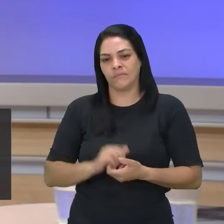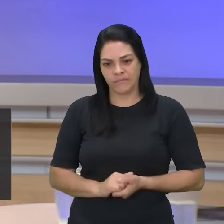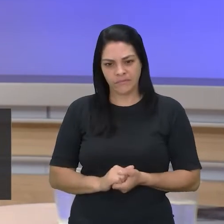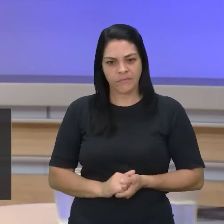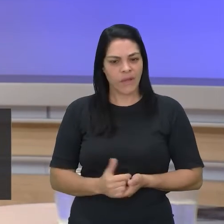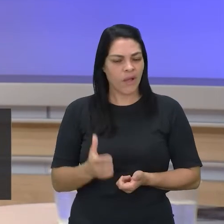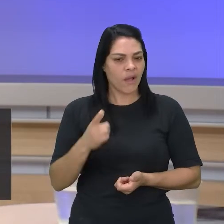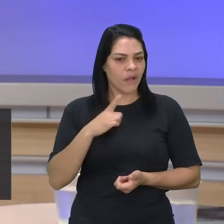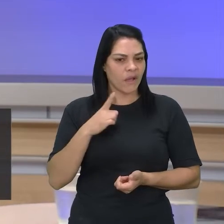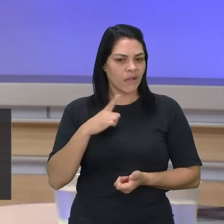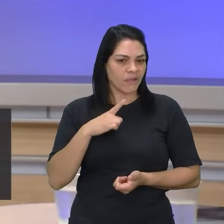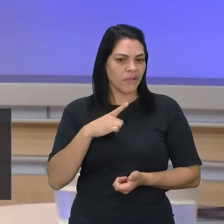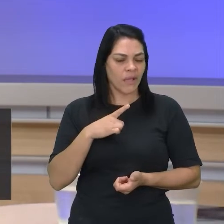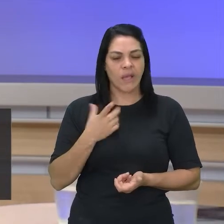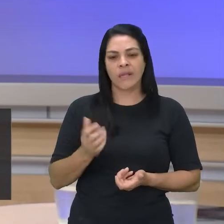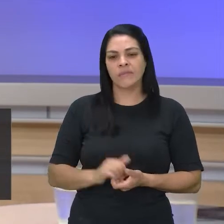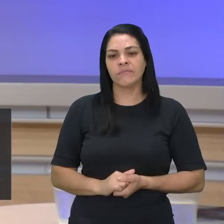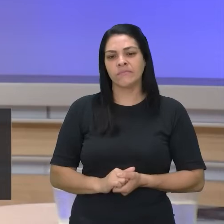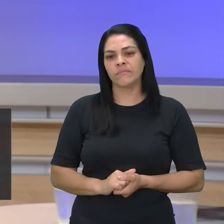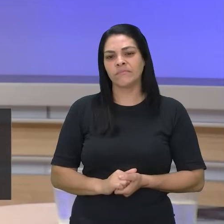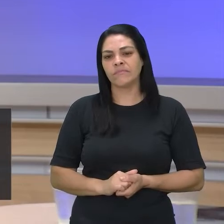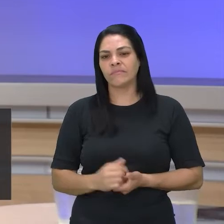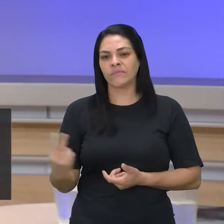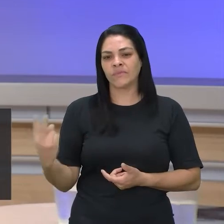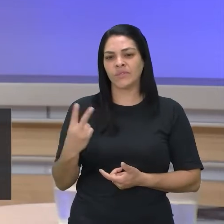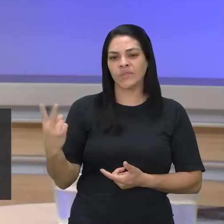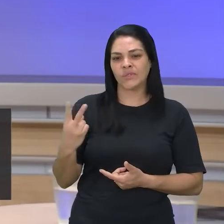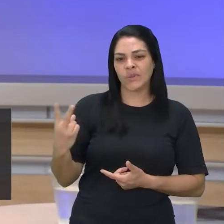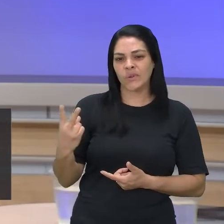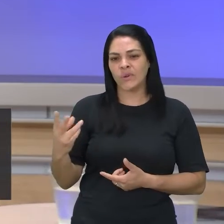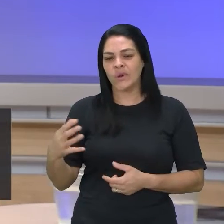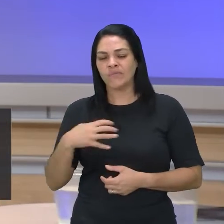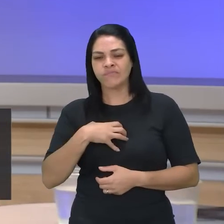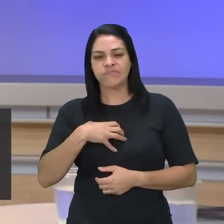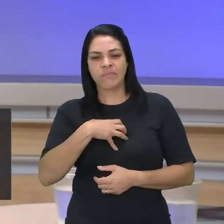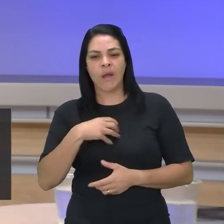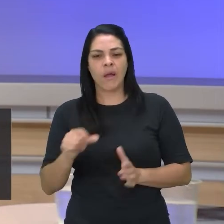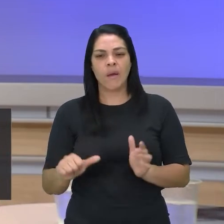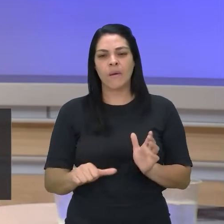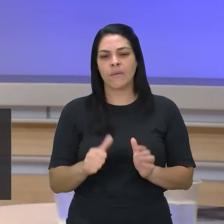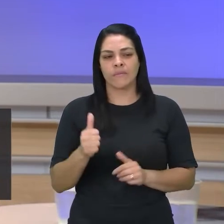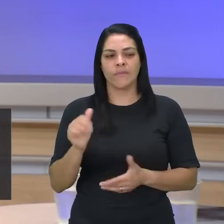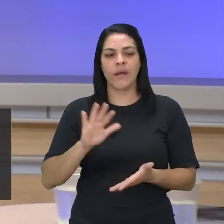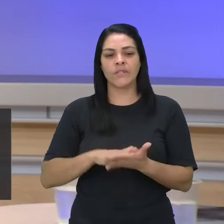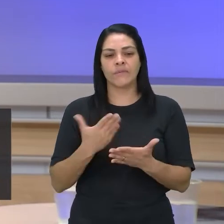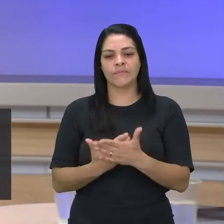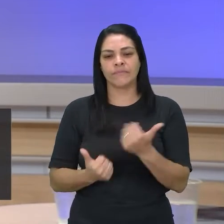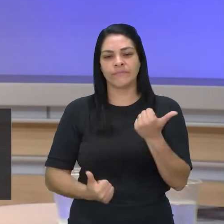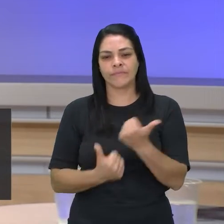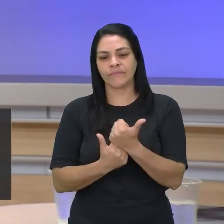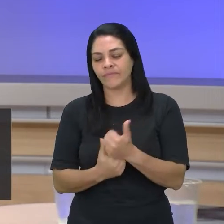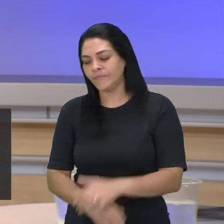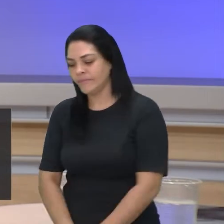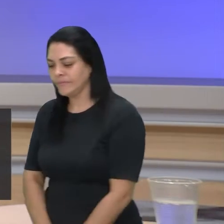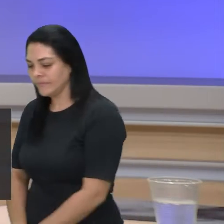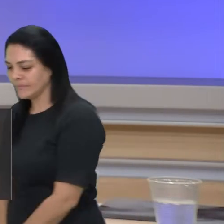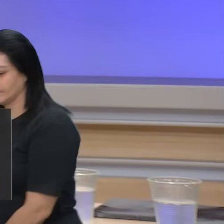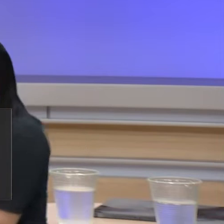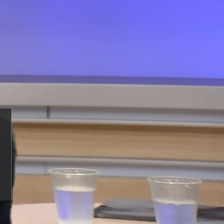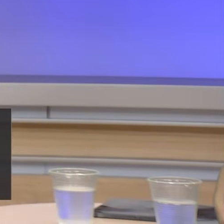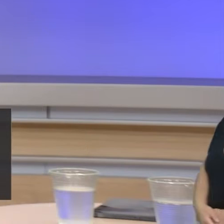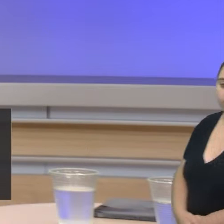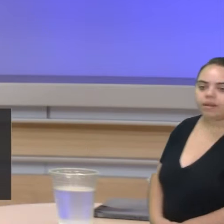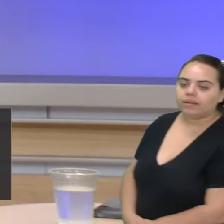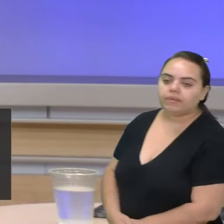tem um pouco das duas manifestações, das duas, primeira acolhimento. Mas a